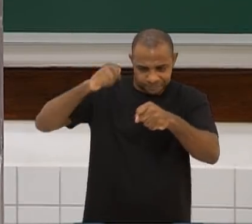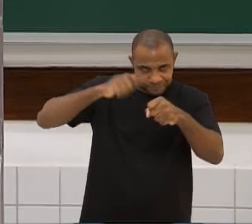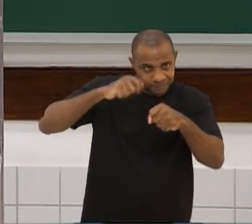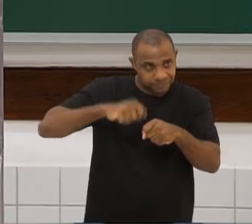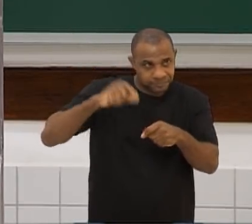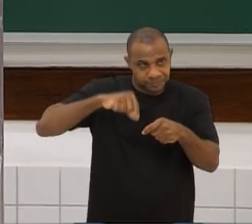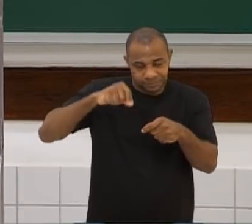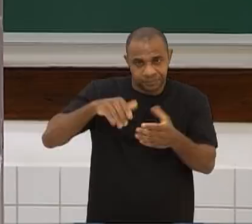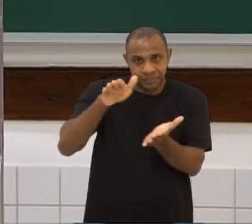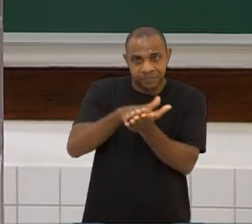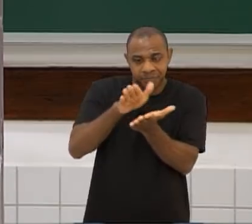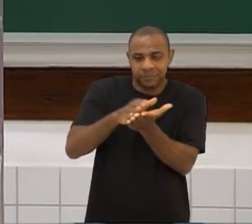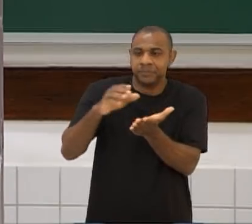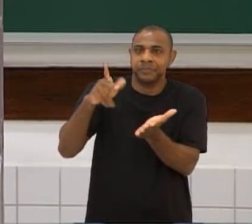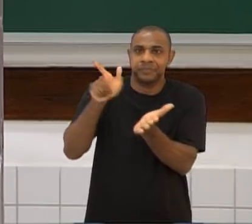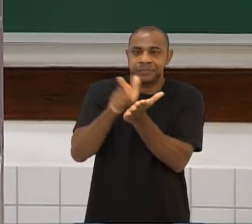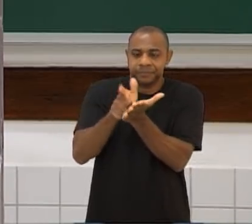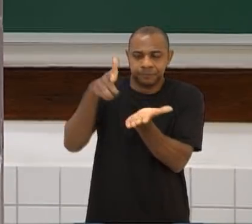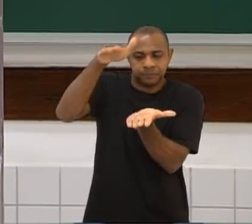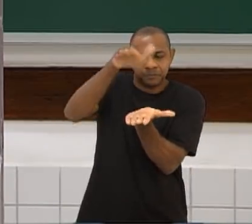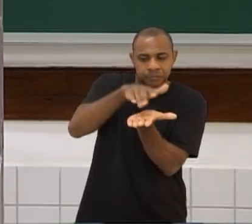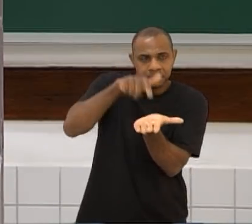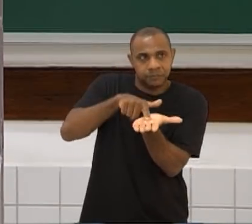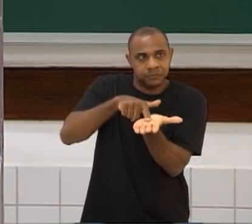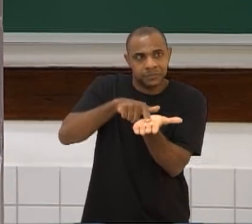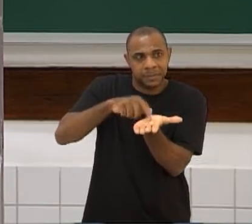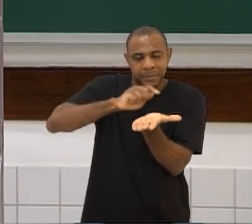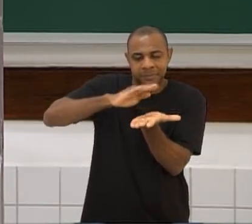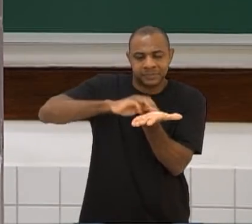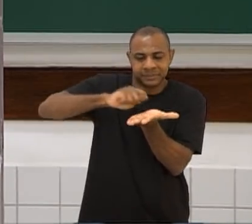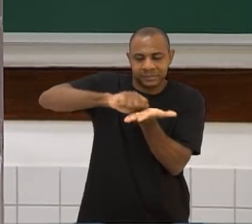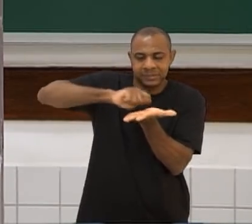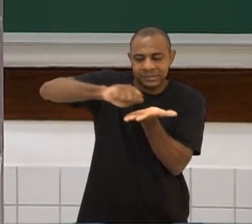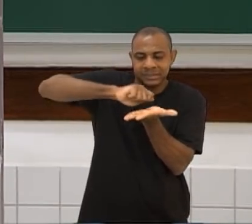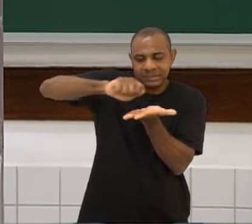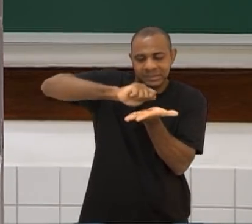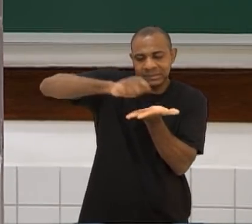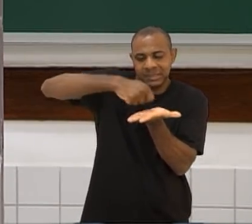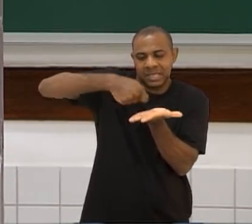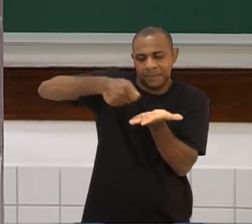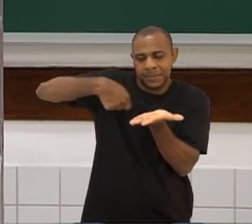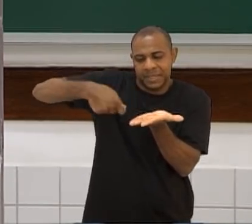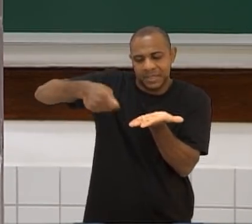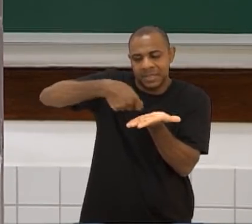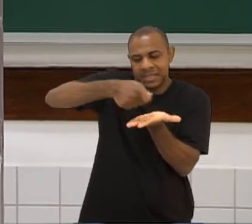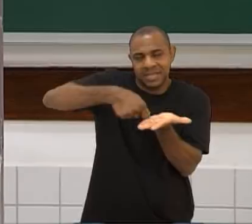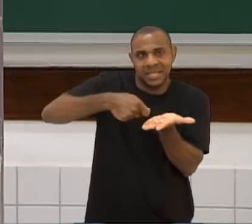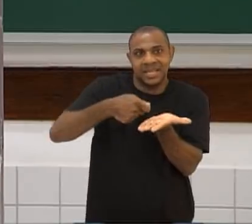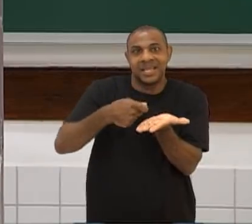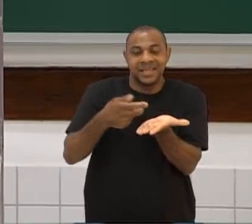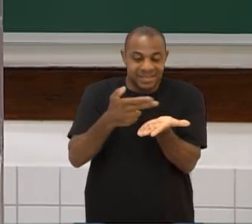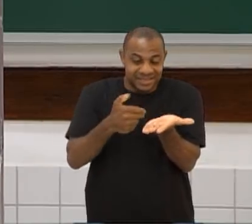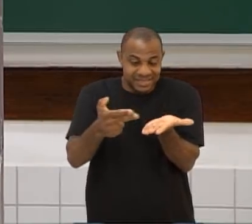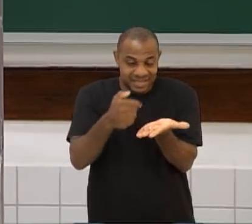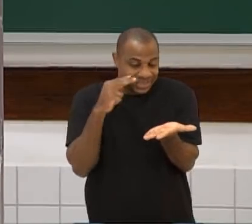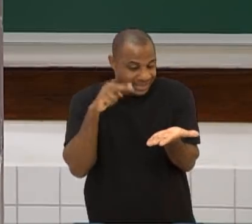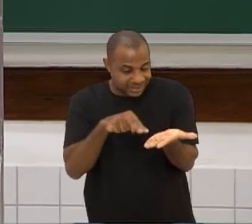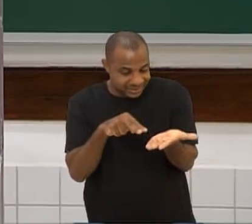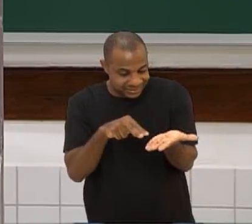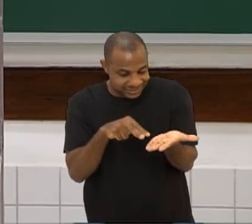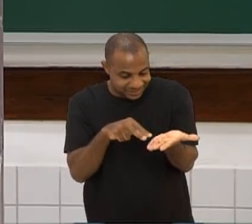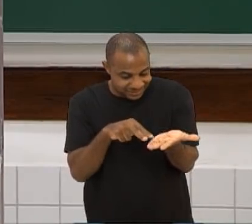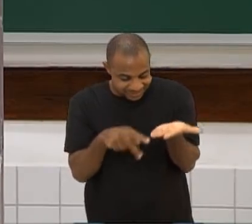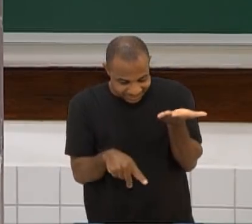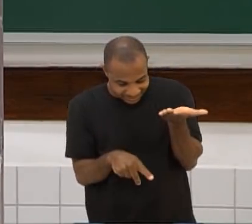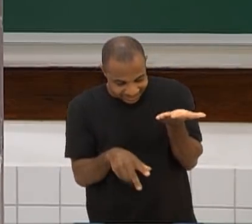Você coloca o papel em cima e passa um lápis em cima daquele papel, sai o desenho que estava impresso na madeira, sai